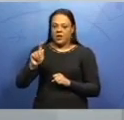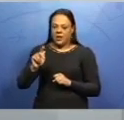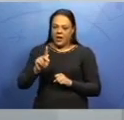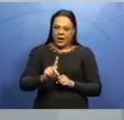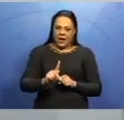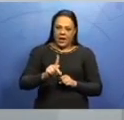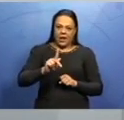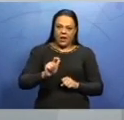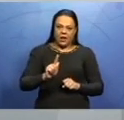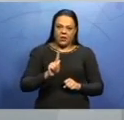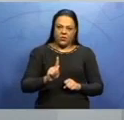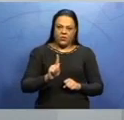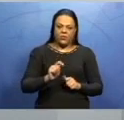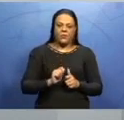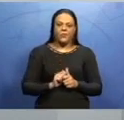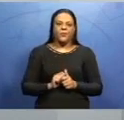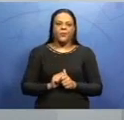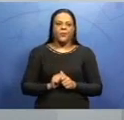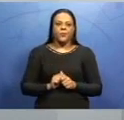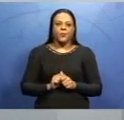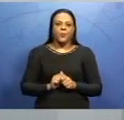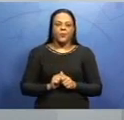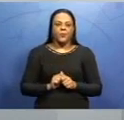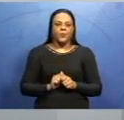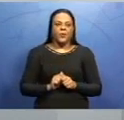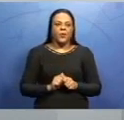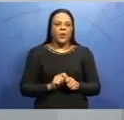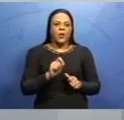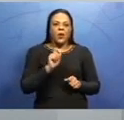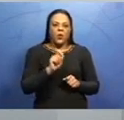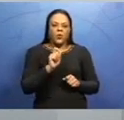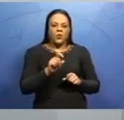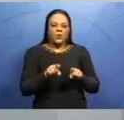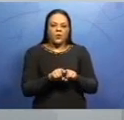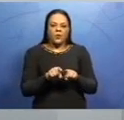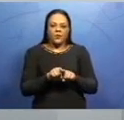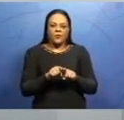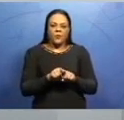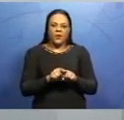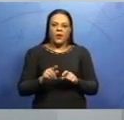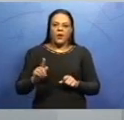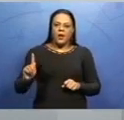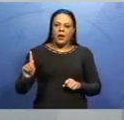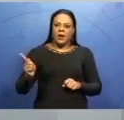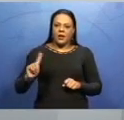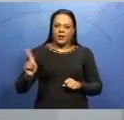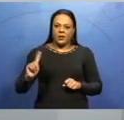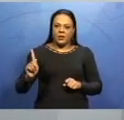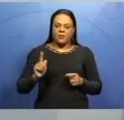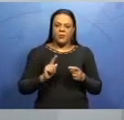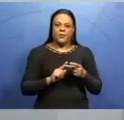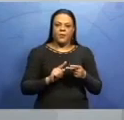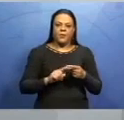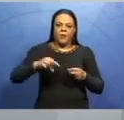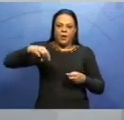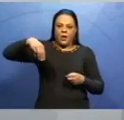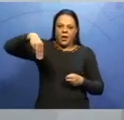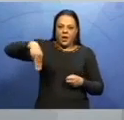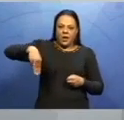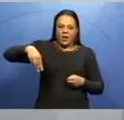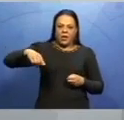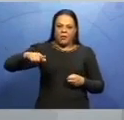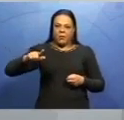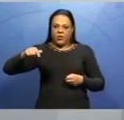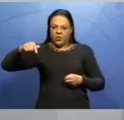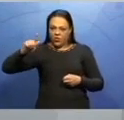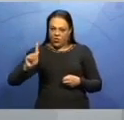G. Na culinária, utilizam-se muito os submúltiplos, grama, que o símbolo é G, e miligrama, que o símbolo